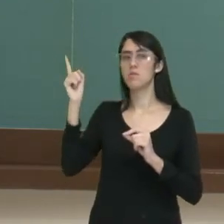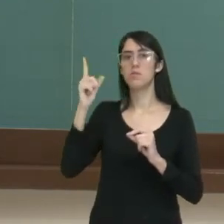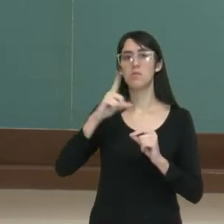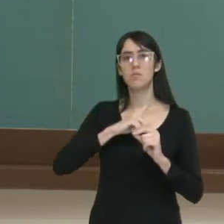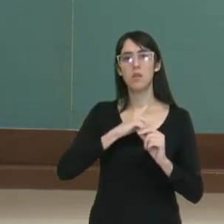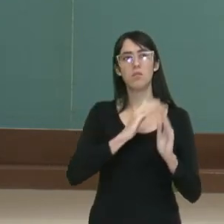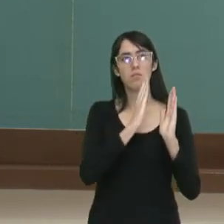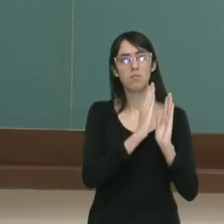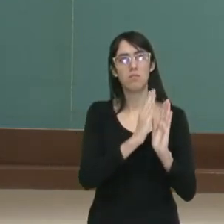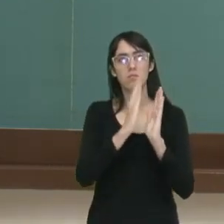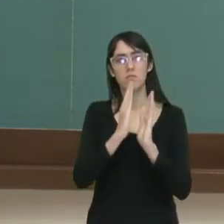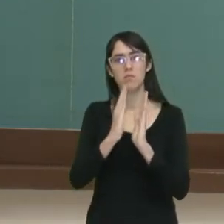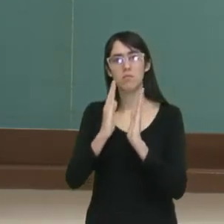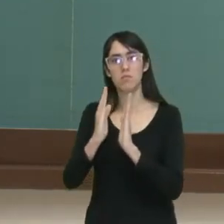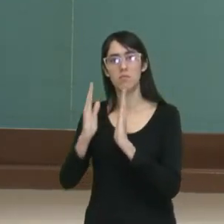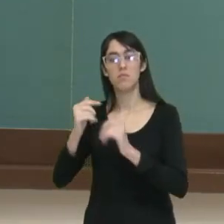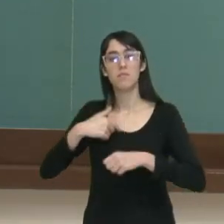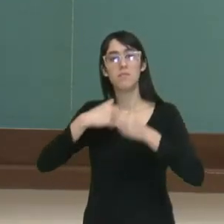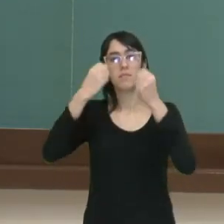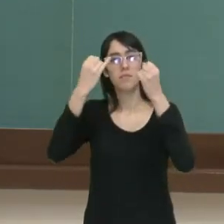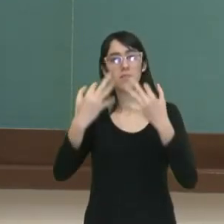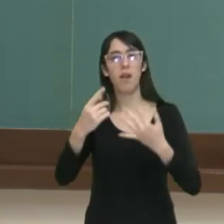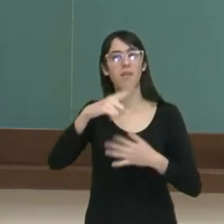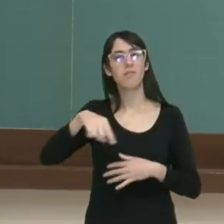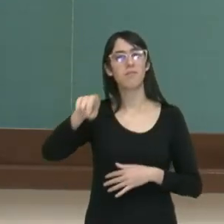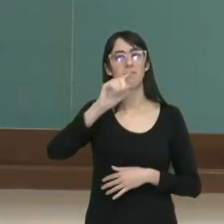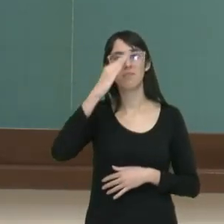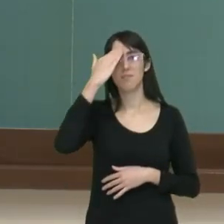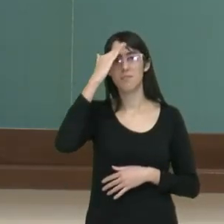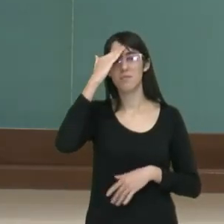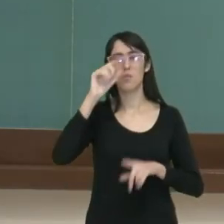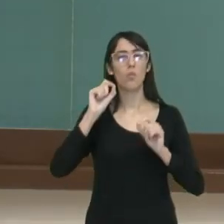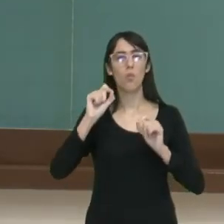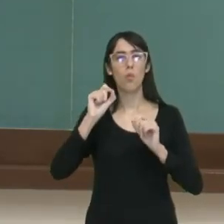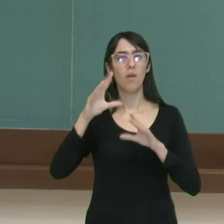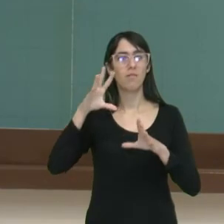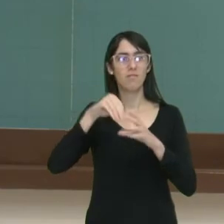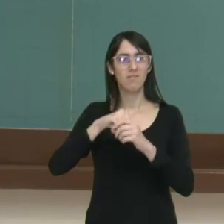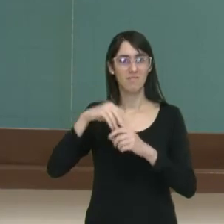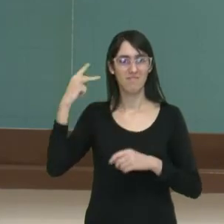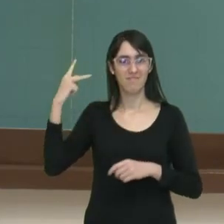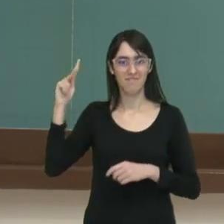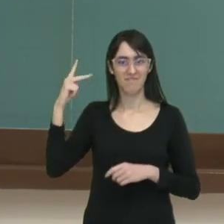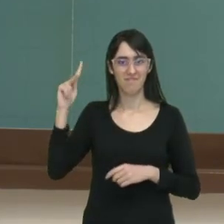esse cromossomo para vocês entenderem tudo que faz parte, então,